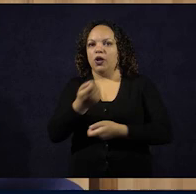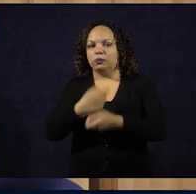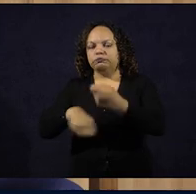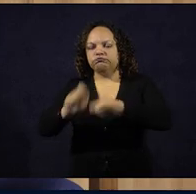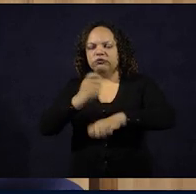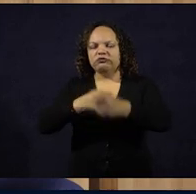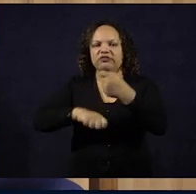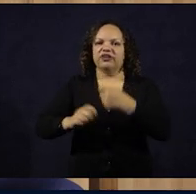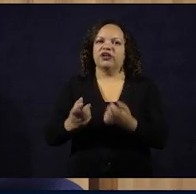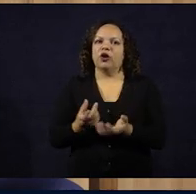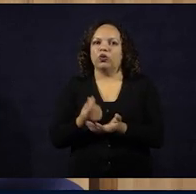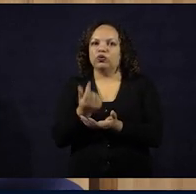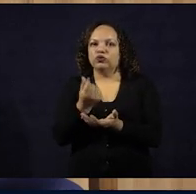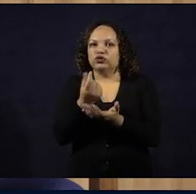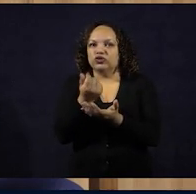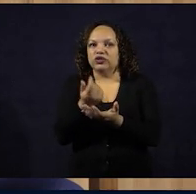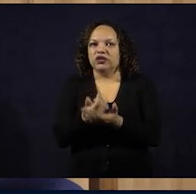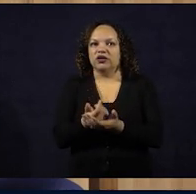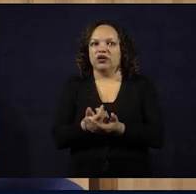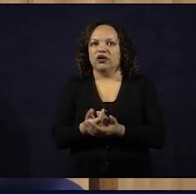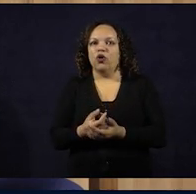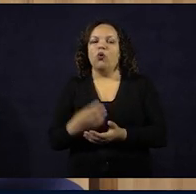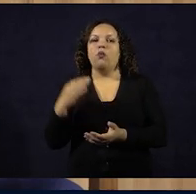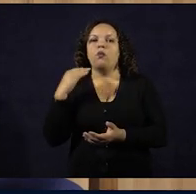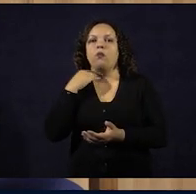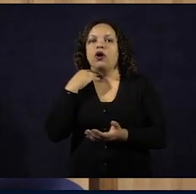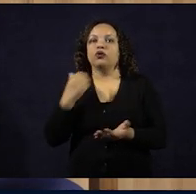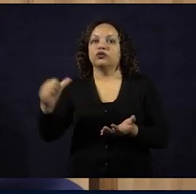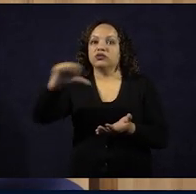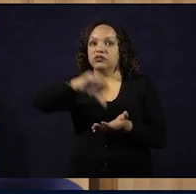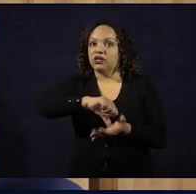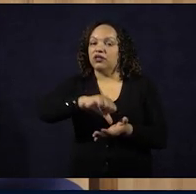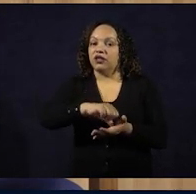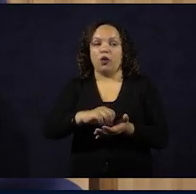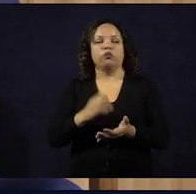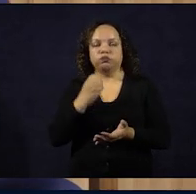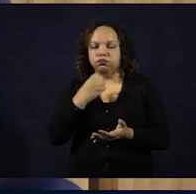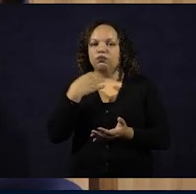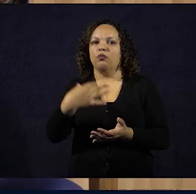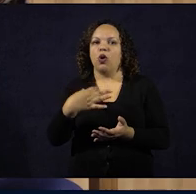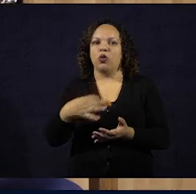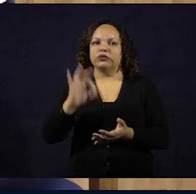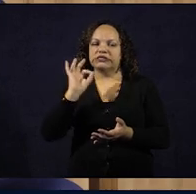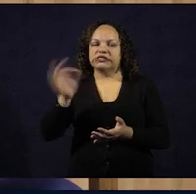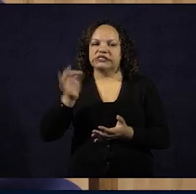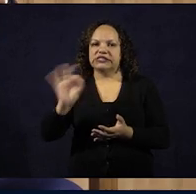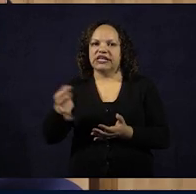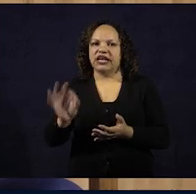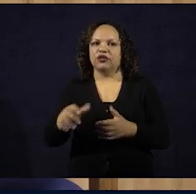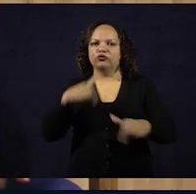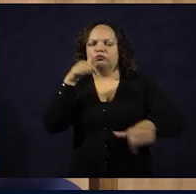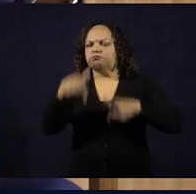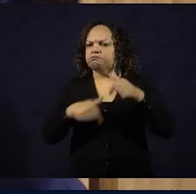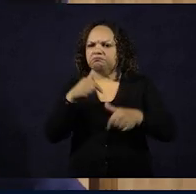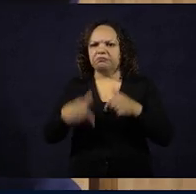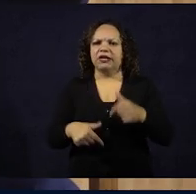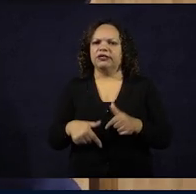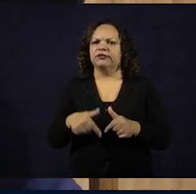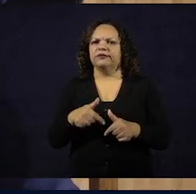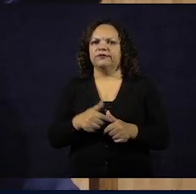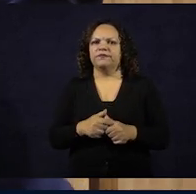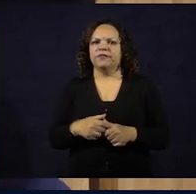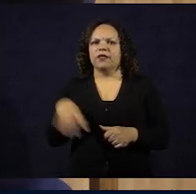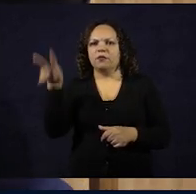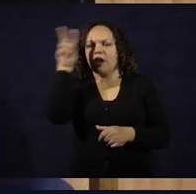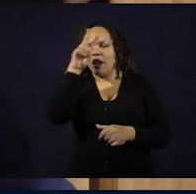qualquer país e sociedade então toma um banco central competente que já tá fazendo trabalho né vamos ter nesse ano aliás